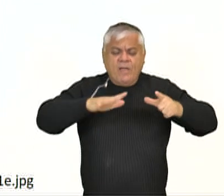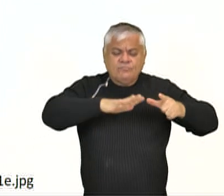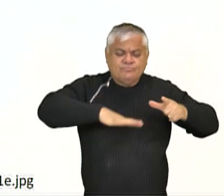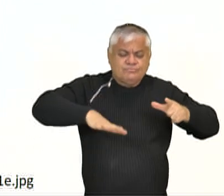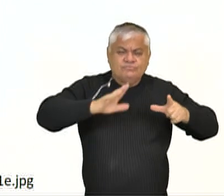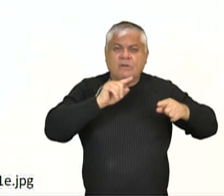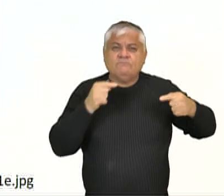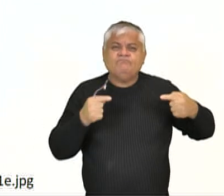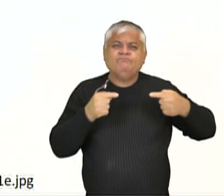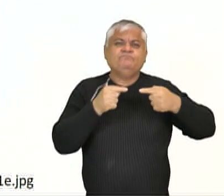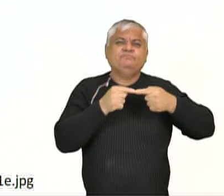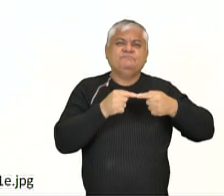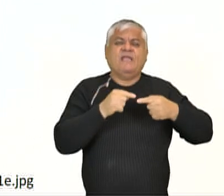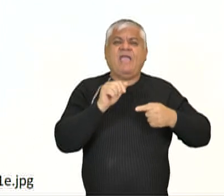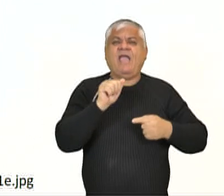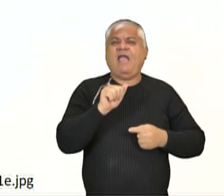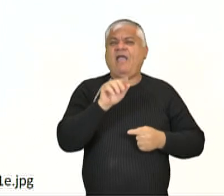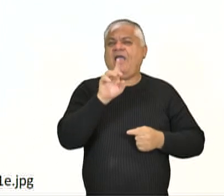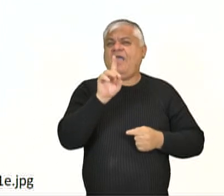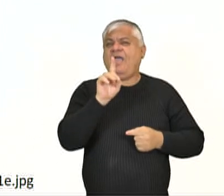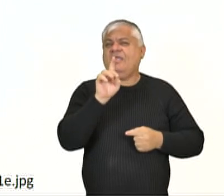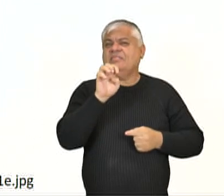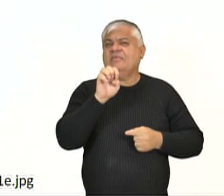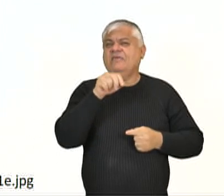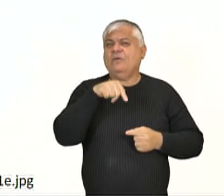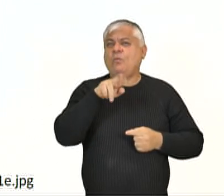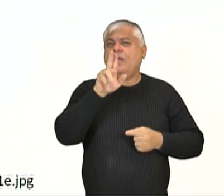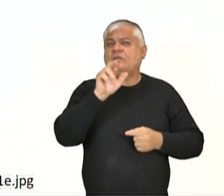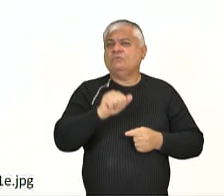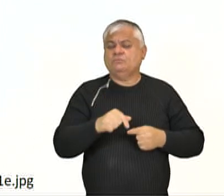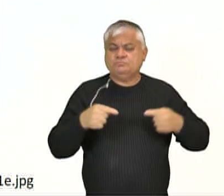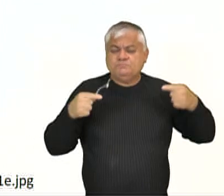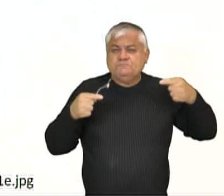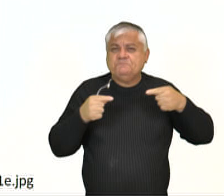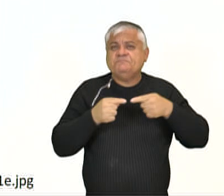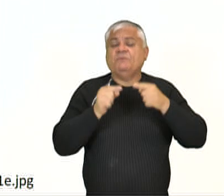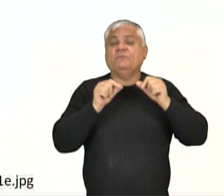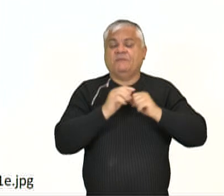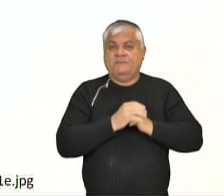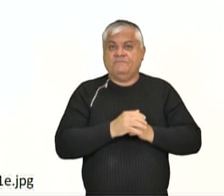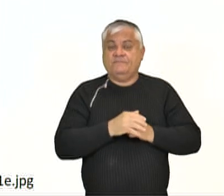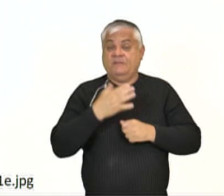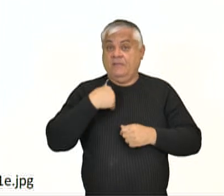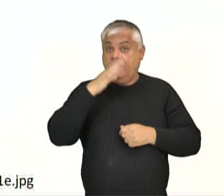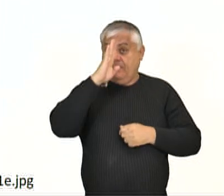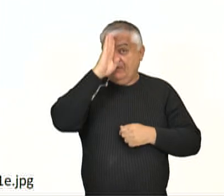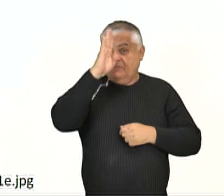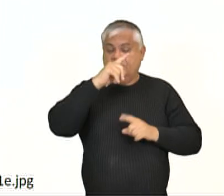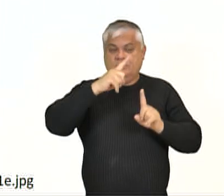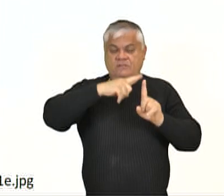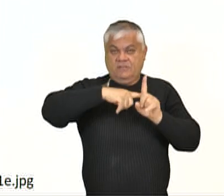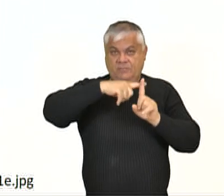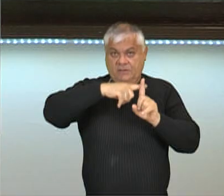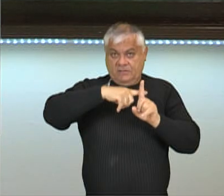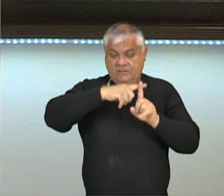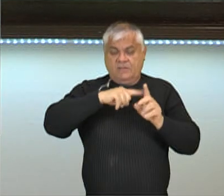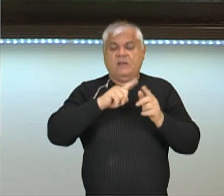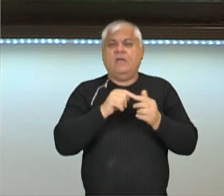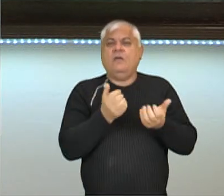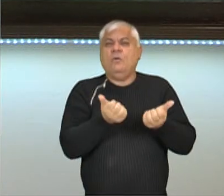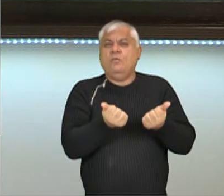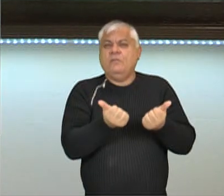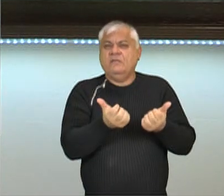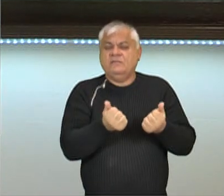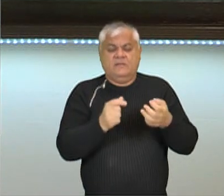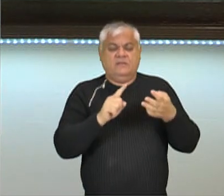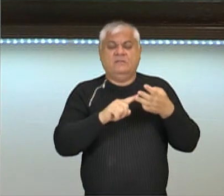adequado para uma semente ali germinar, para ela se desenvolver? Uma das principais é a temperatura, é a umidade, é